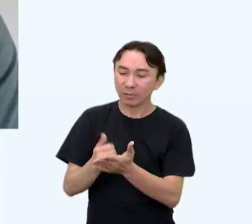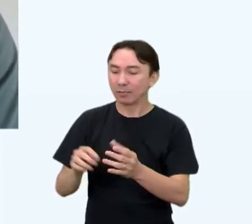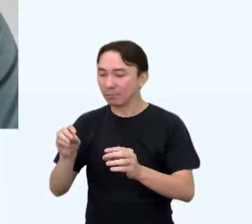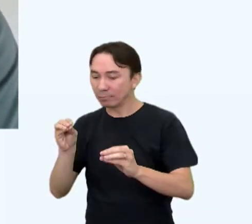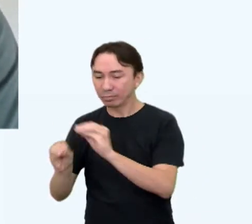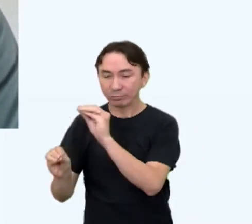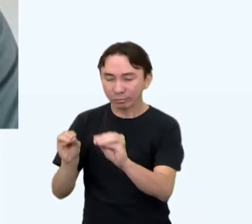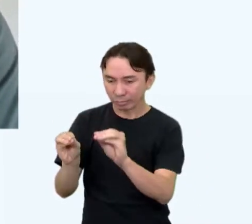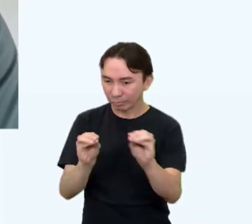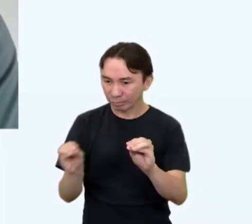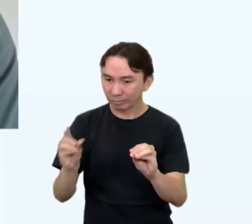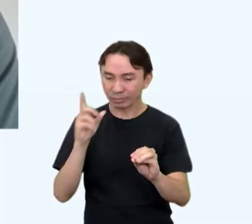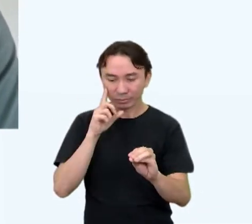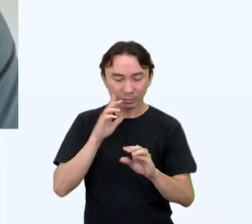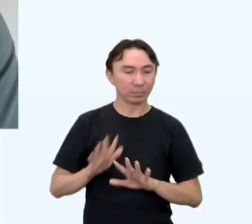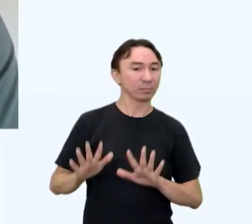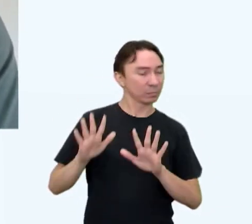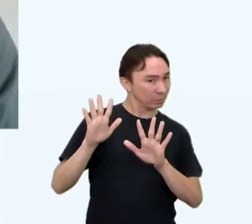estações elas